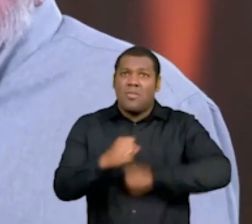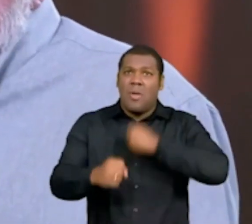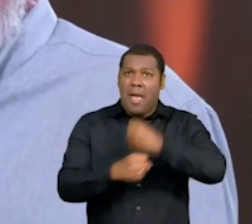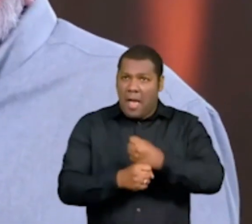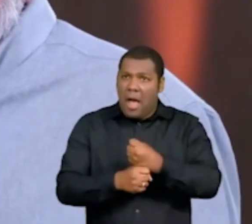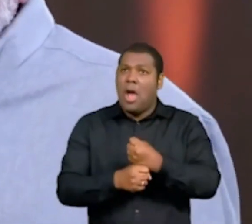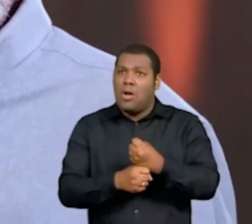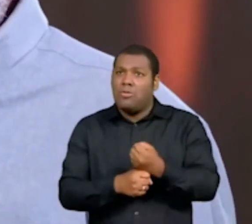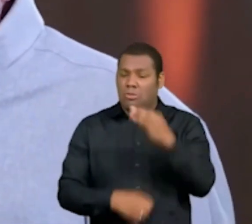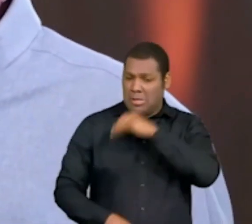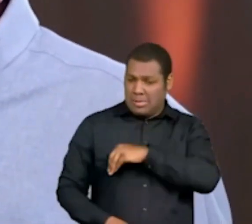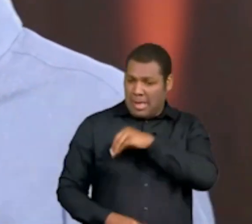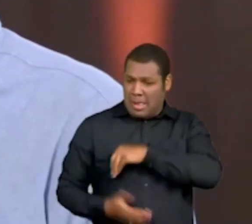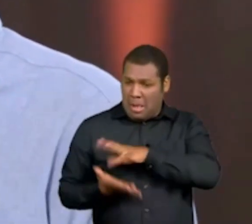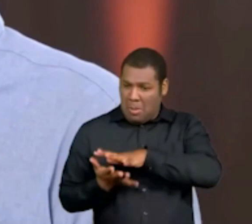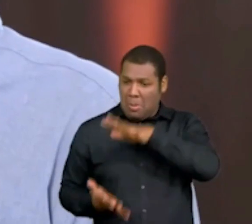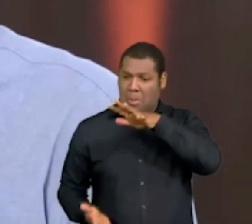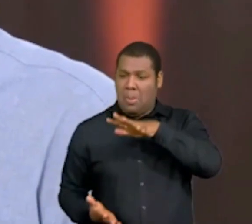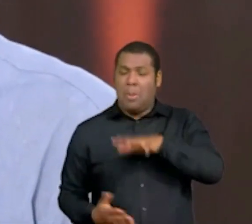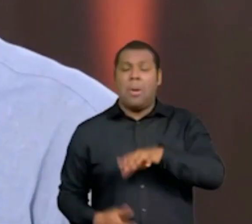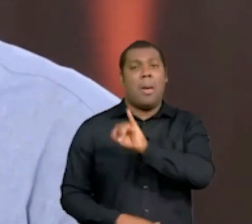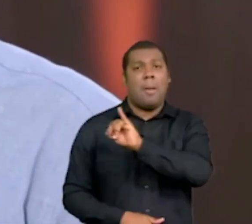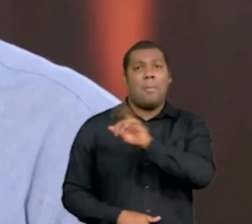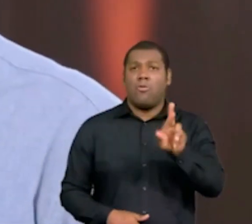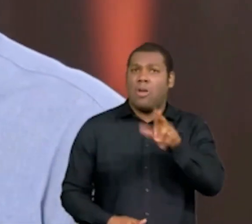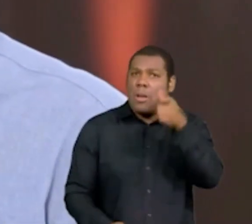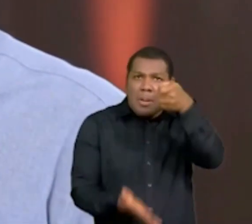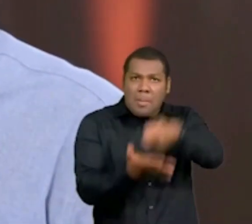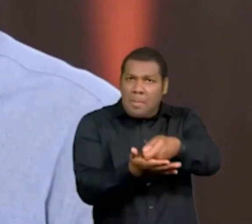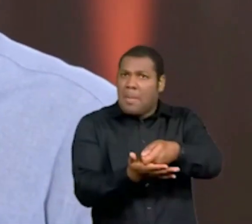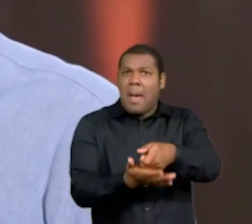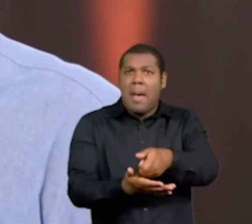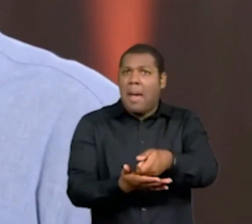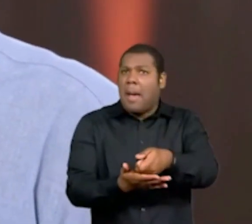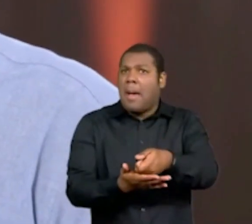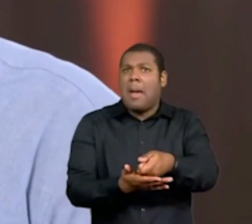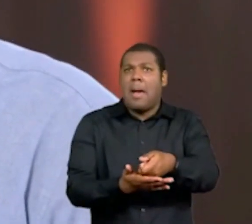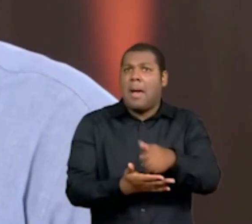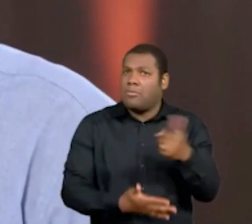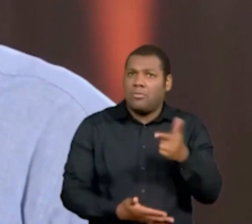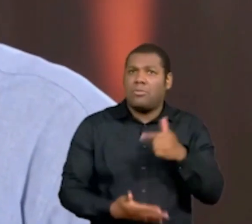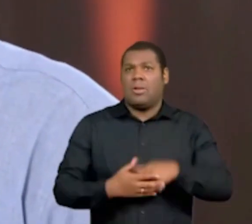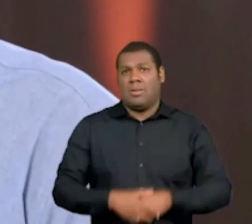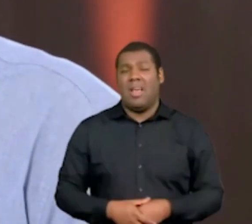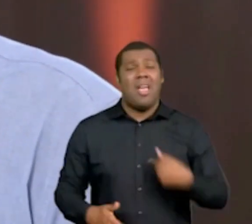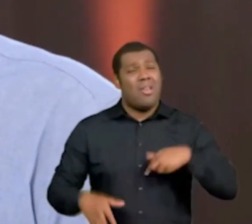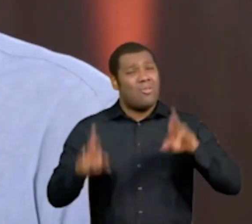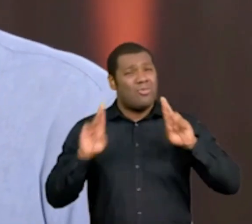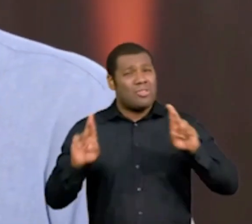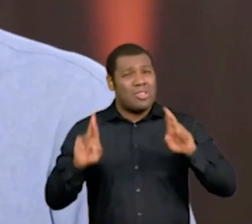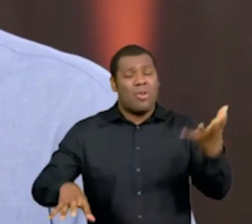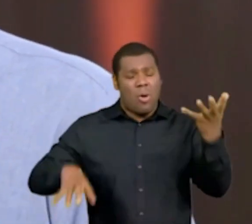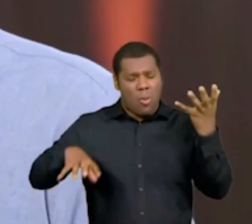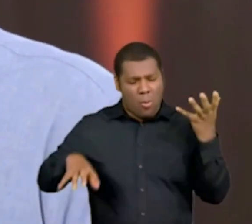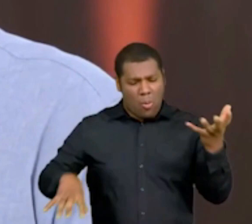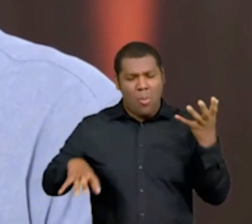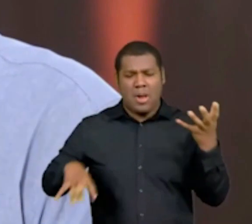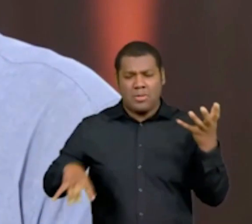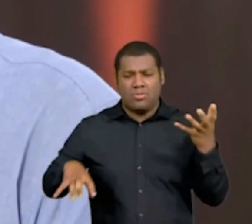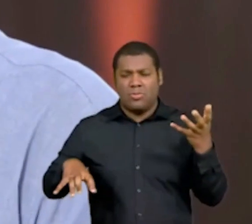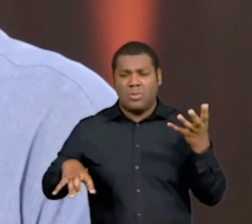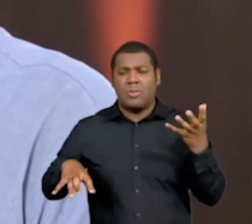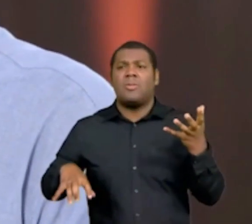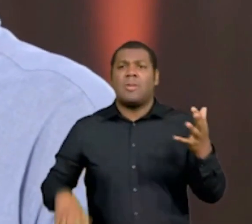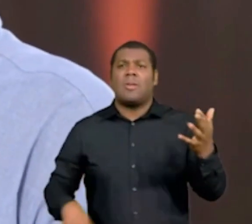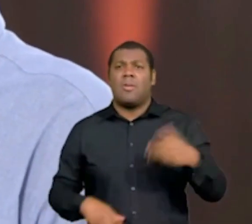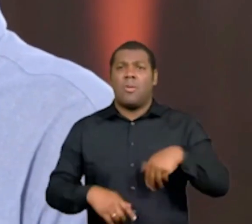é uma coisa justa, sensata, que eu espero que o Congresso Nacional, de forma madura, ao invés de proteger os mais